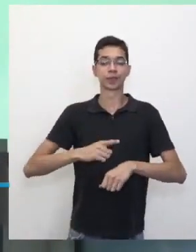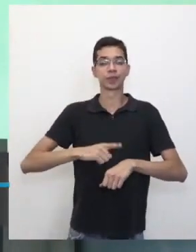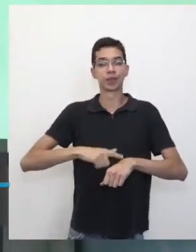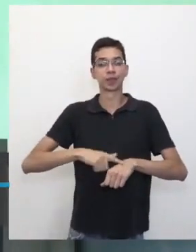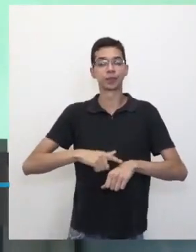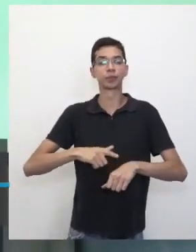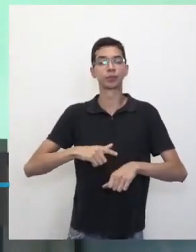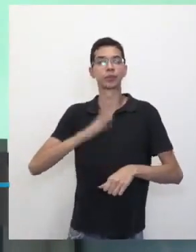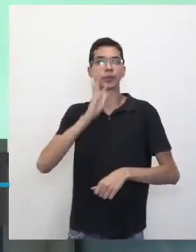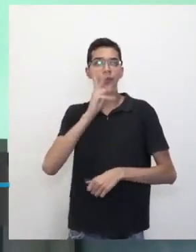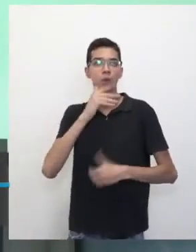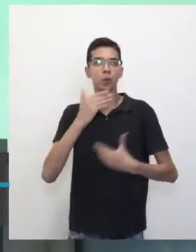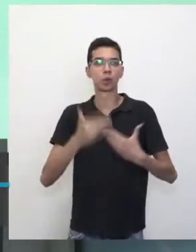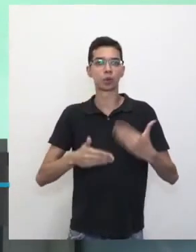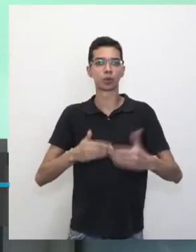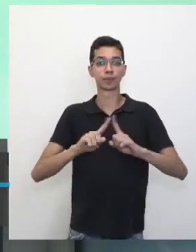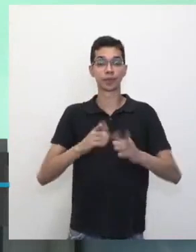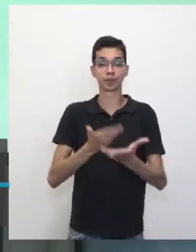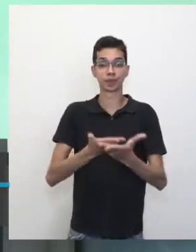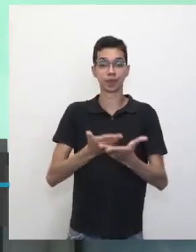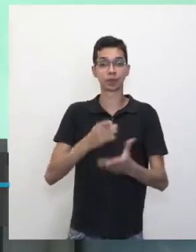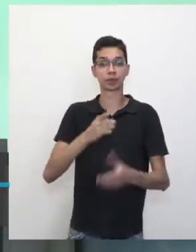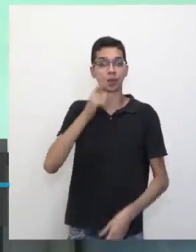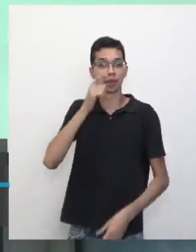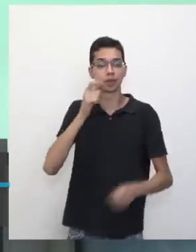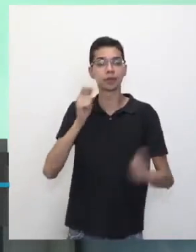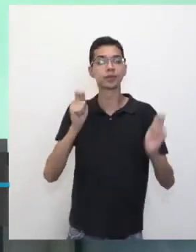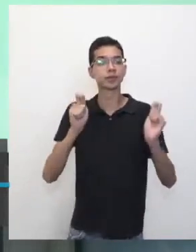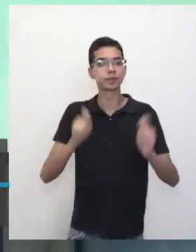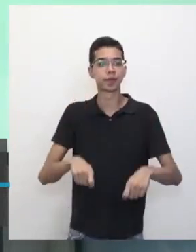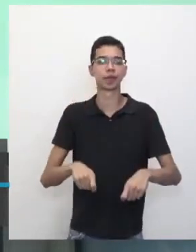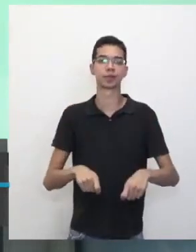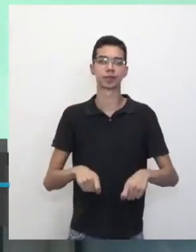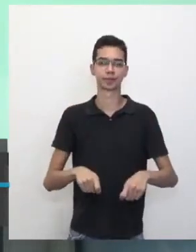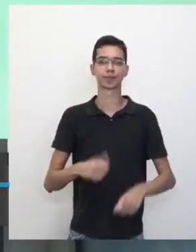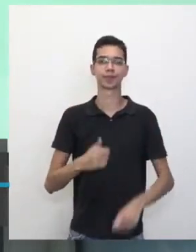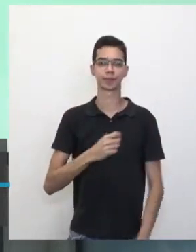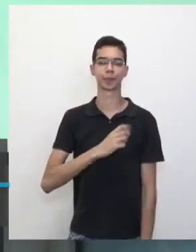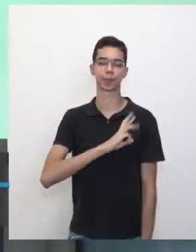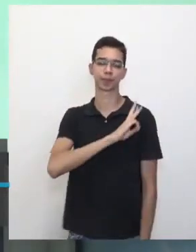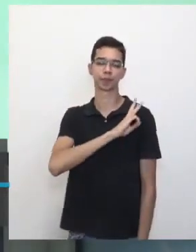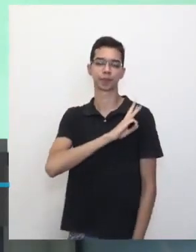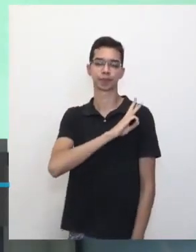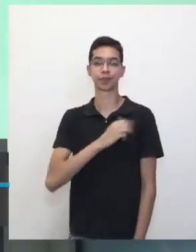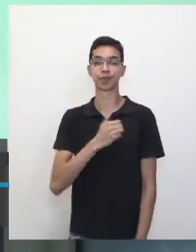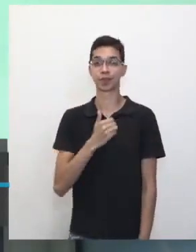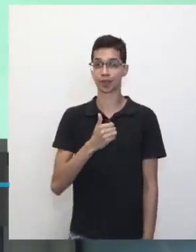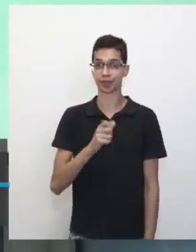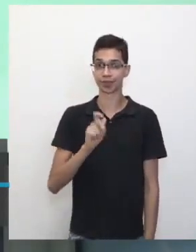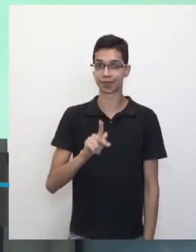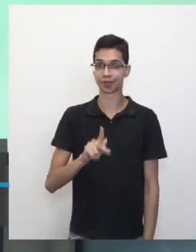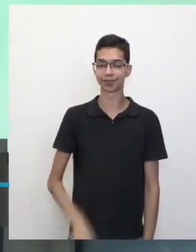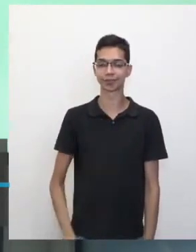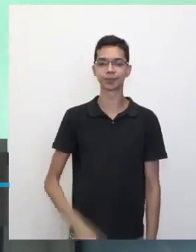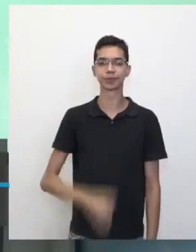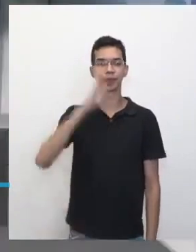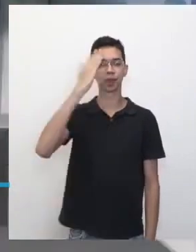as outras aulas e vocês podem assistir as aulas lá do ensino médio também. Tudo bem? Ed, time to say